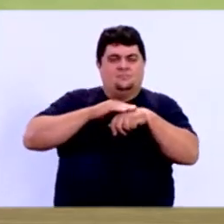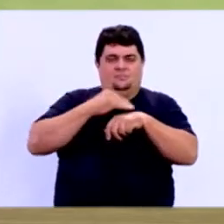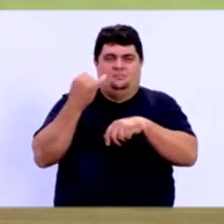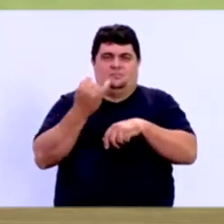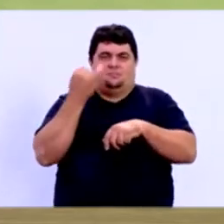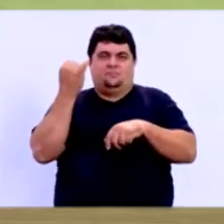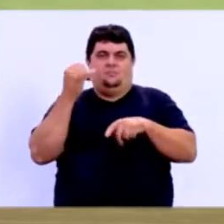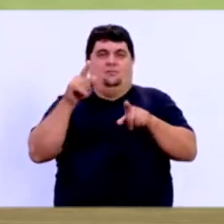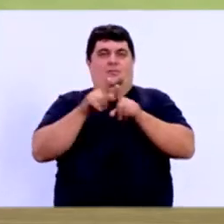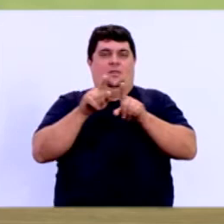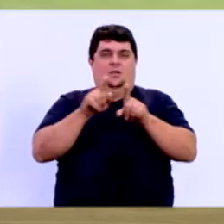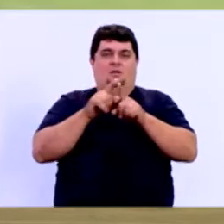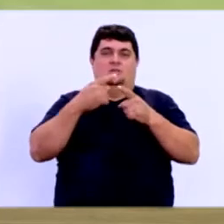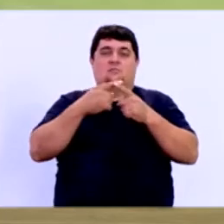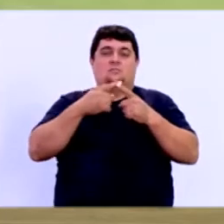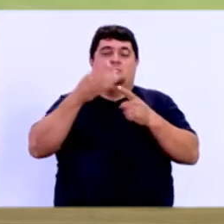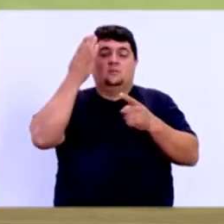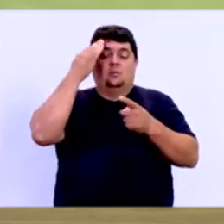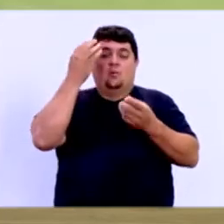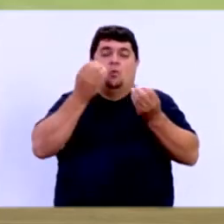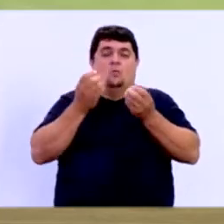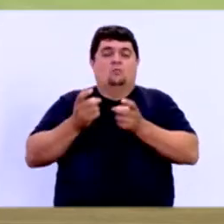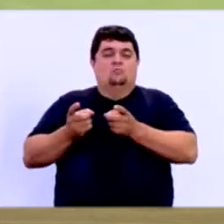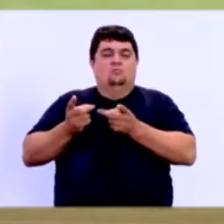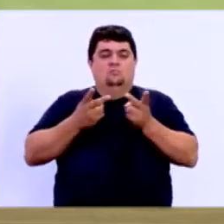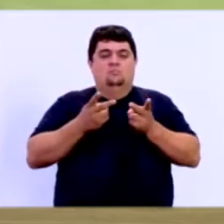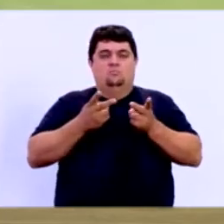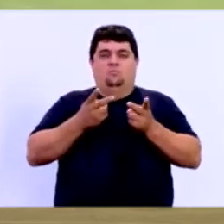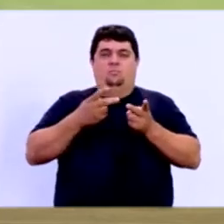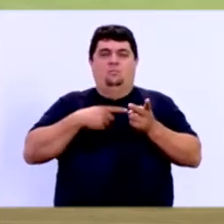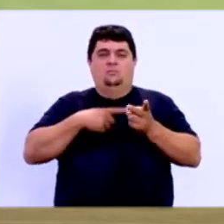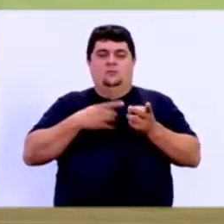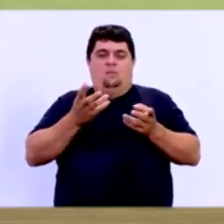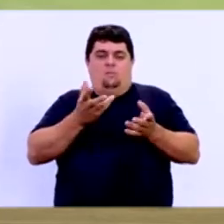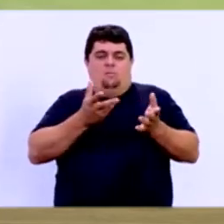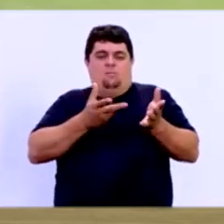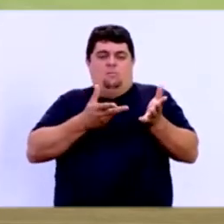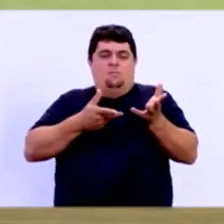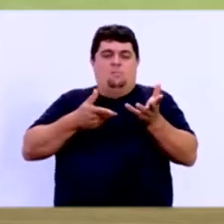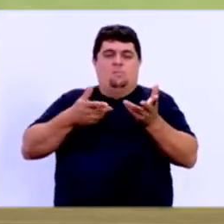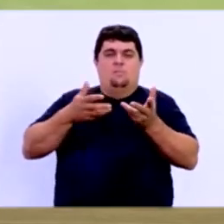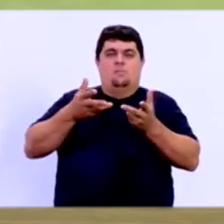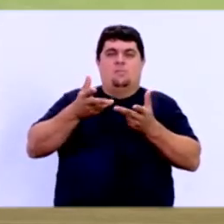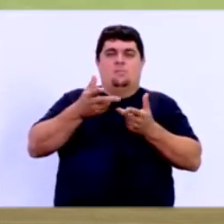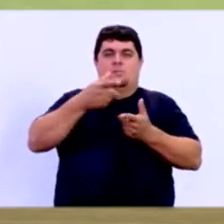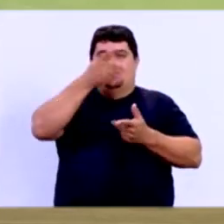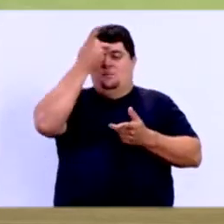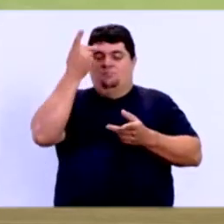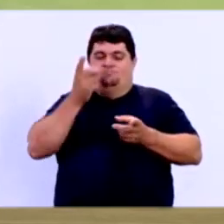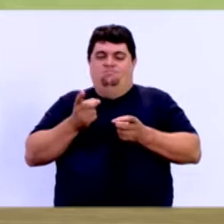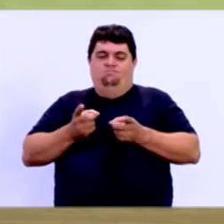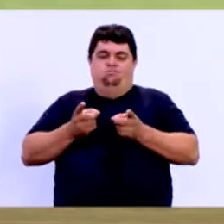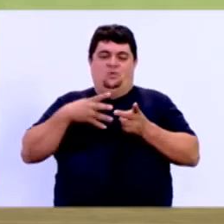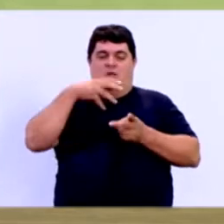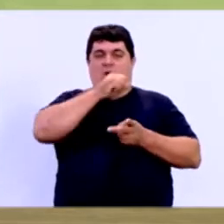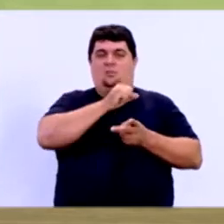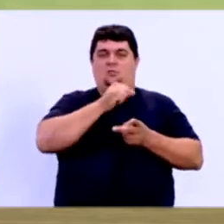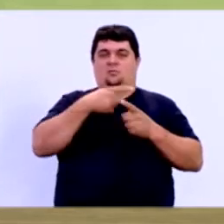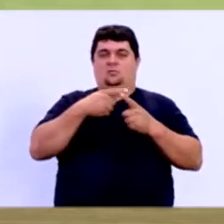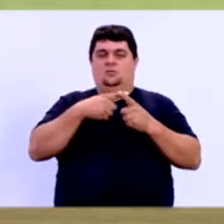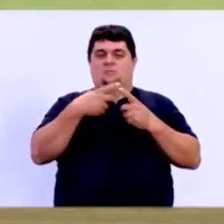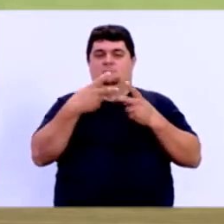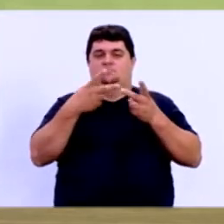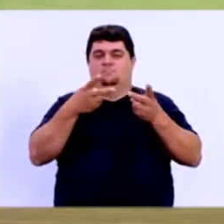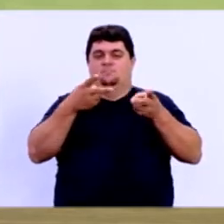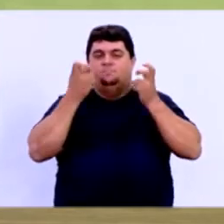conversar, até mesmo para saber como vender melhor. Com uma conversa, vamos dizer assim, bem agradável, ele pode detectar qual é o tipo de cliente com quem ele